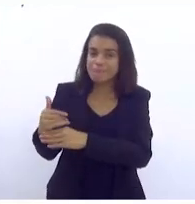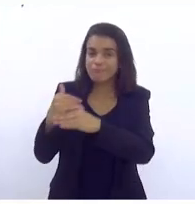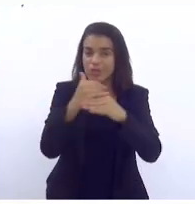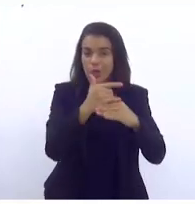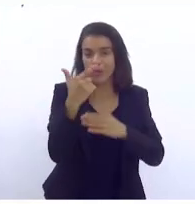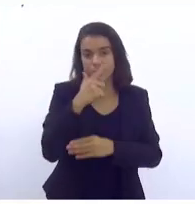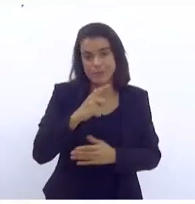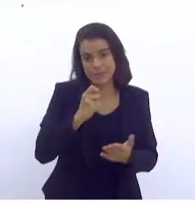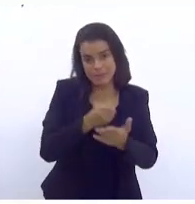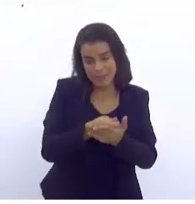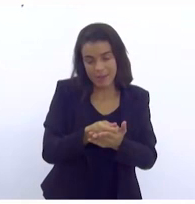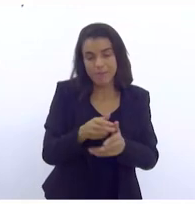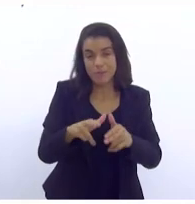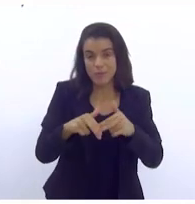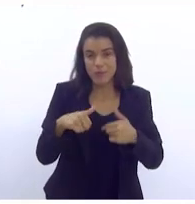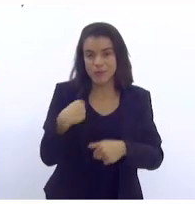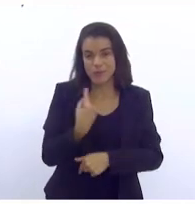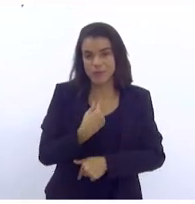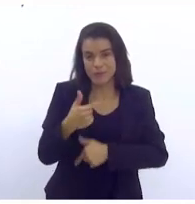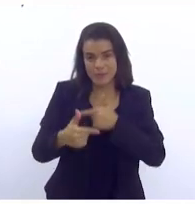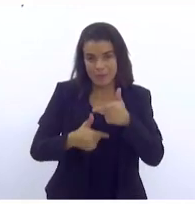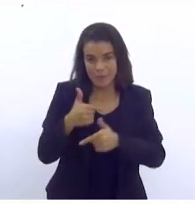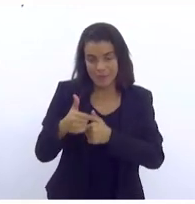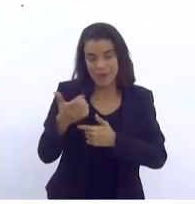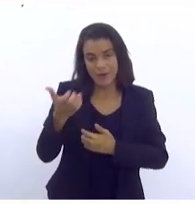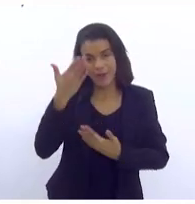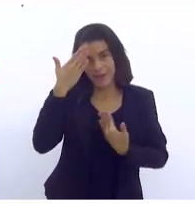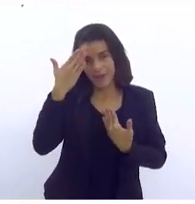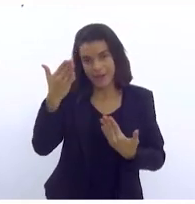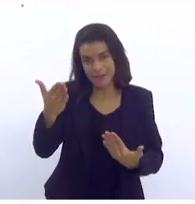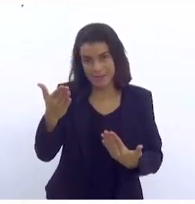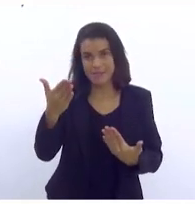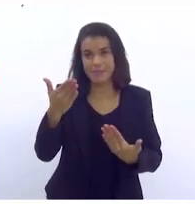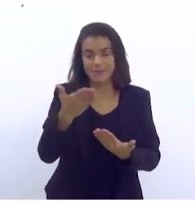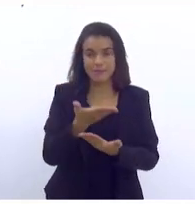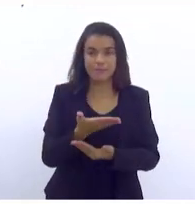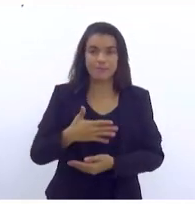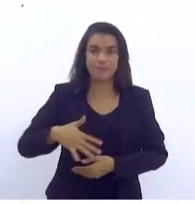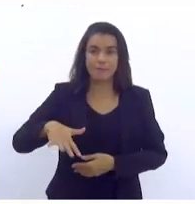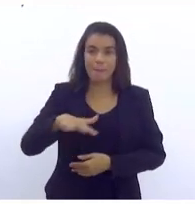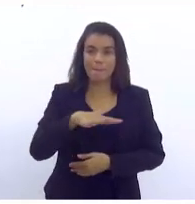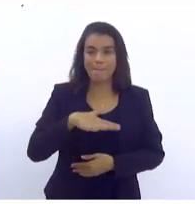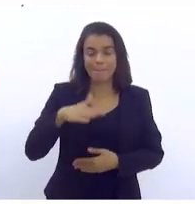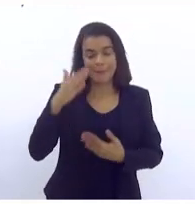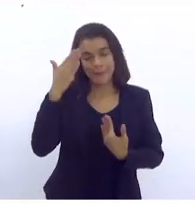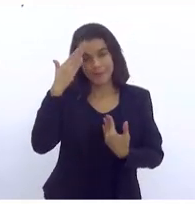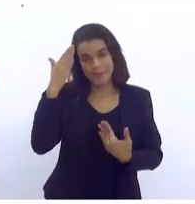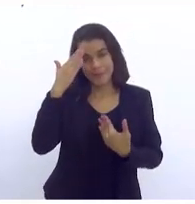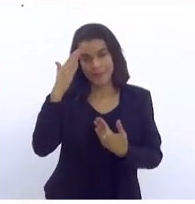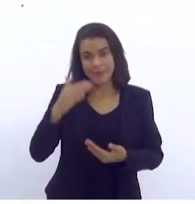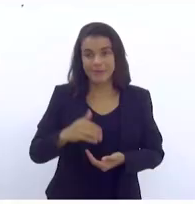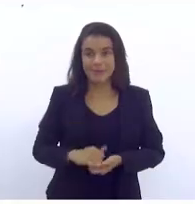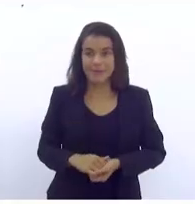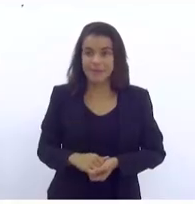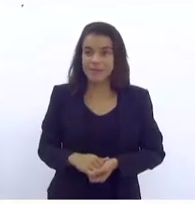acesso e é para isso que a gente trabalha também eu queria agradecer aqui muito esse espaço Obrigada